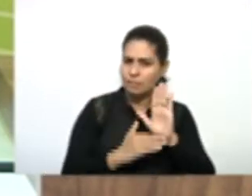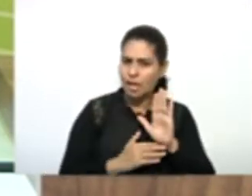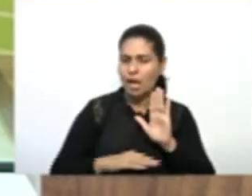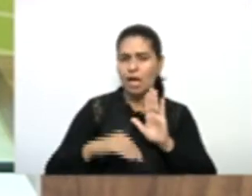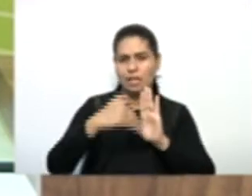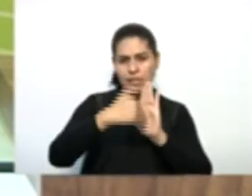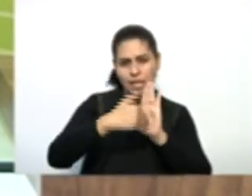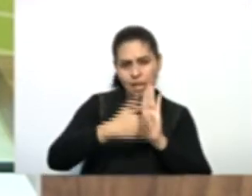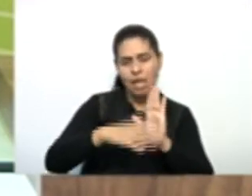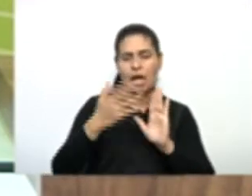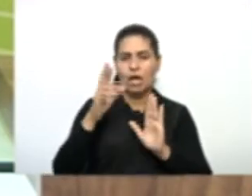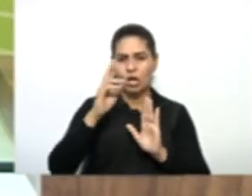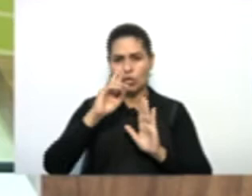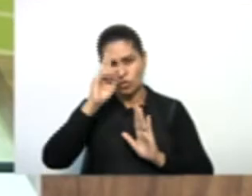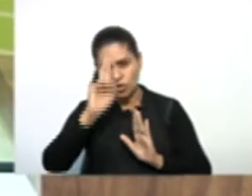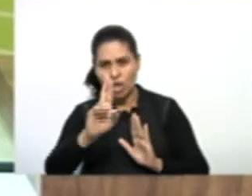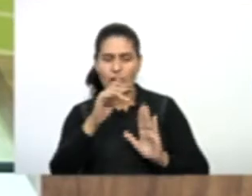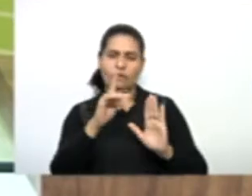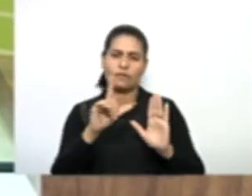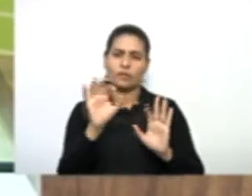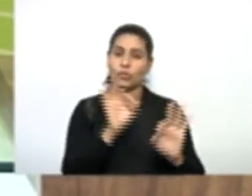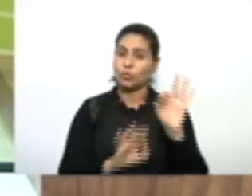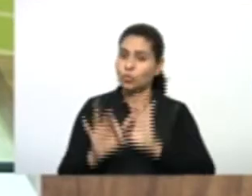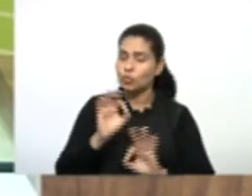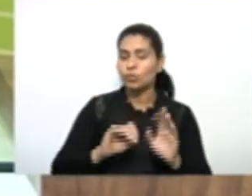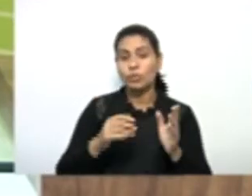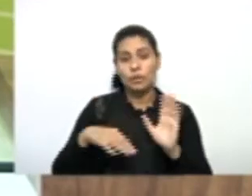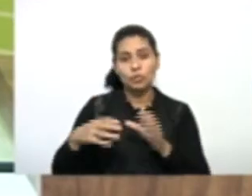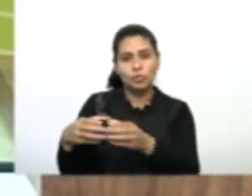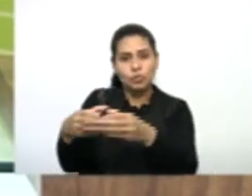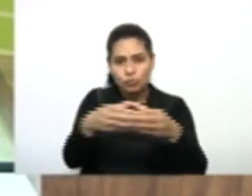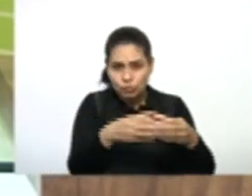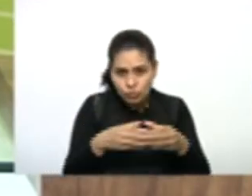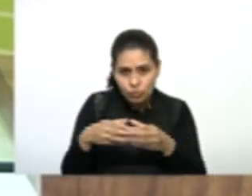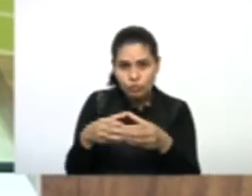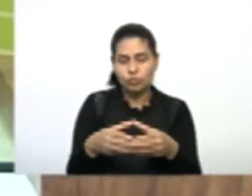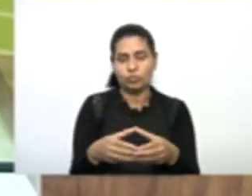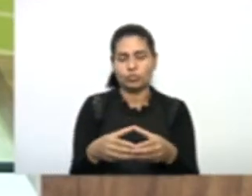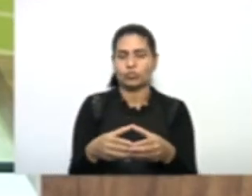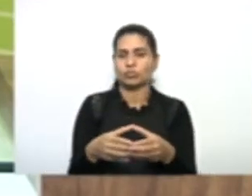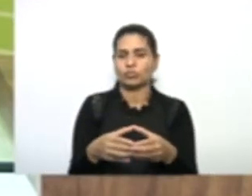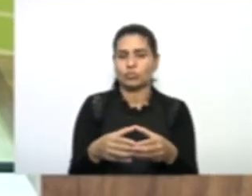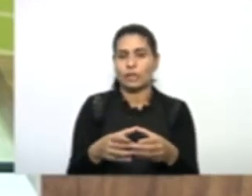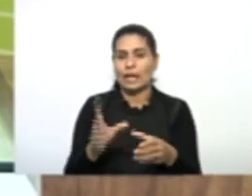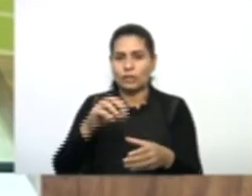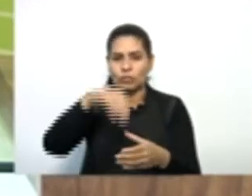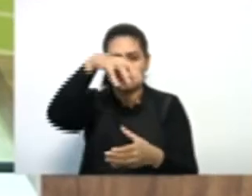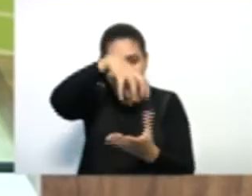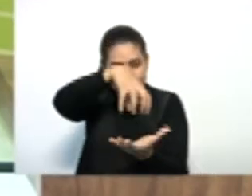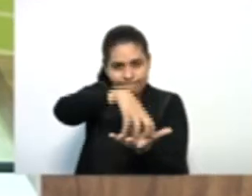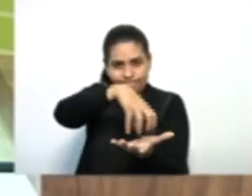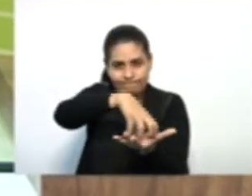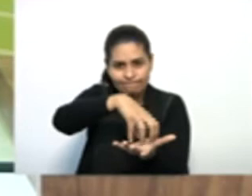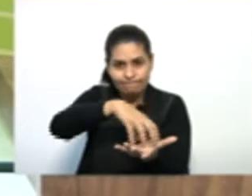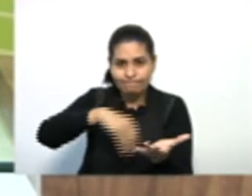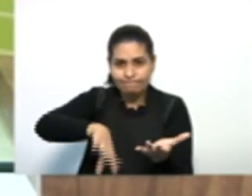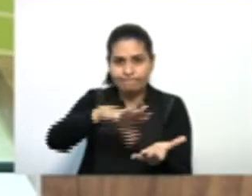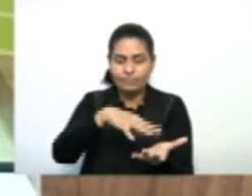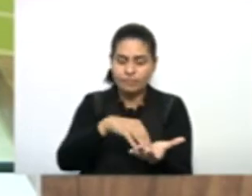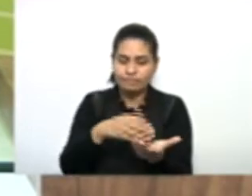tudo bem definido, tudo é decidido coletivamente, ou seja, o centro de decisão ele está muito